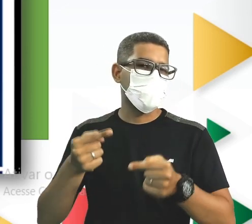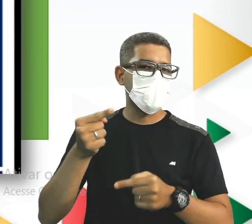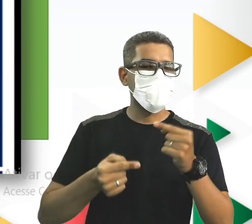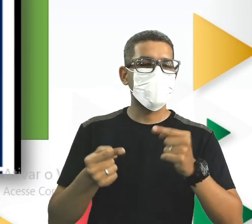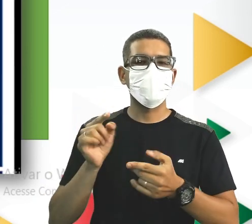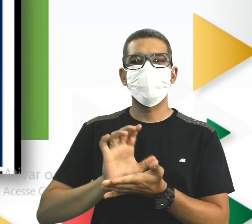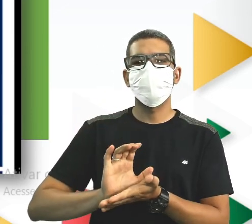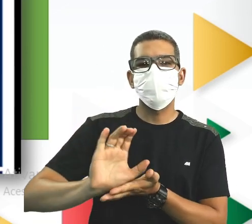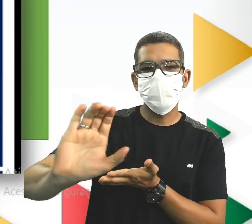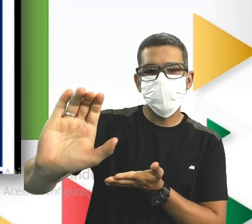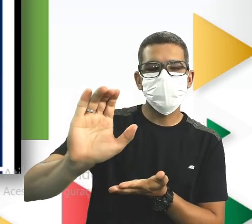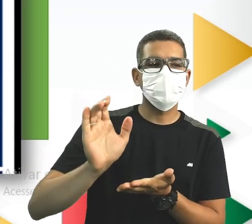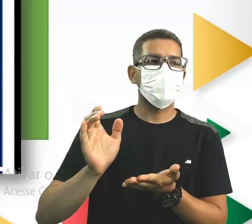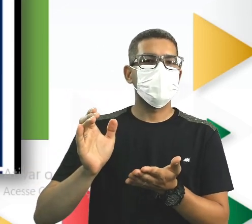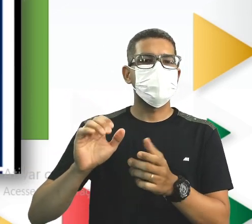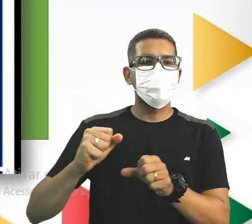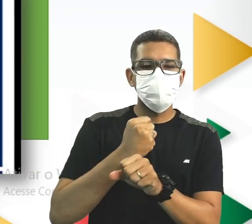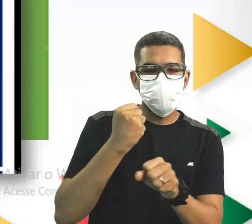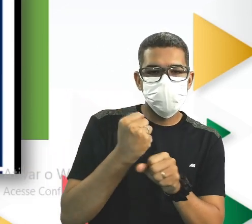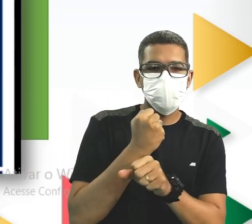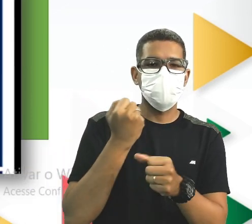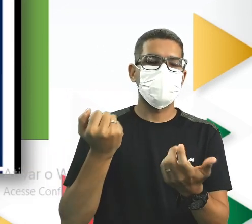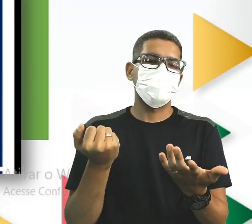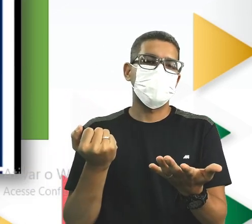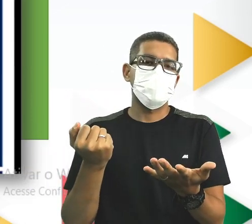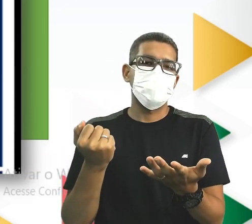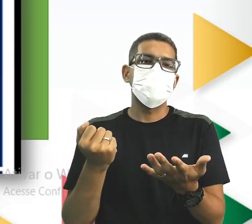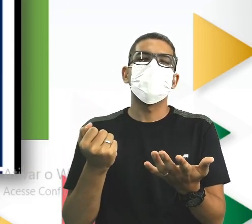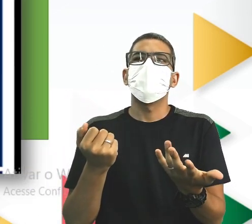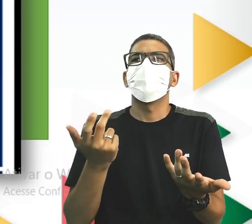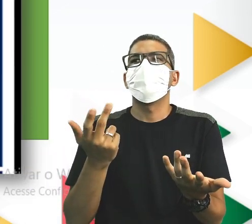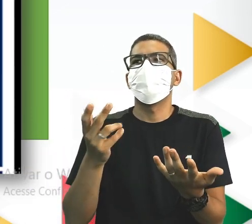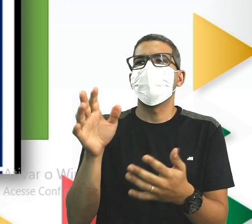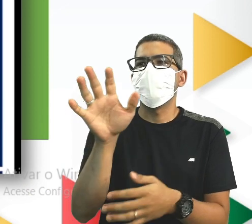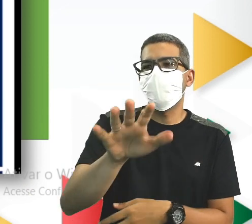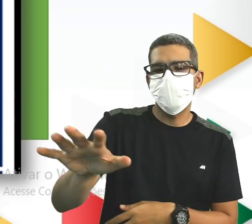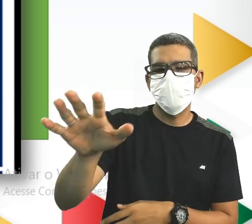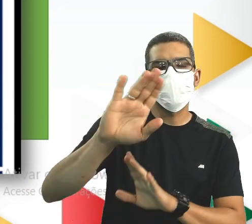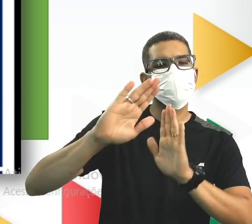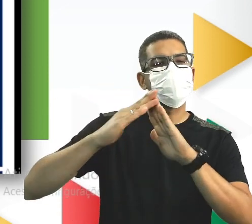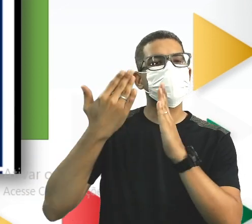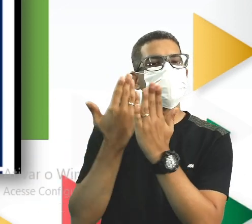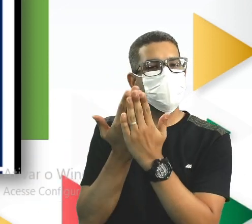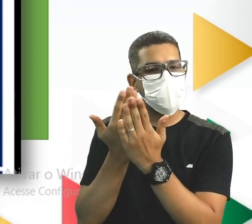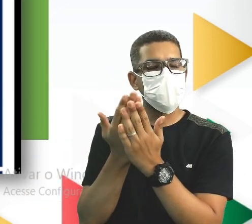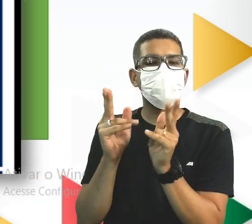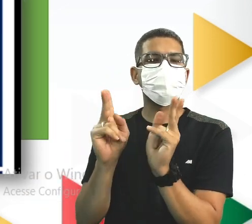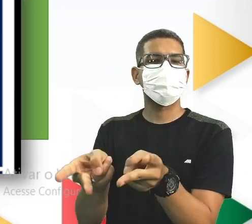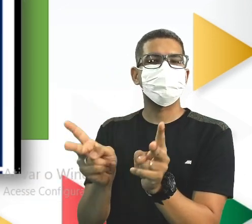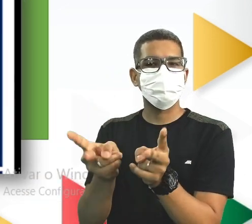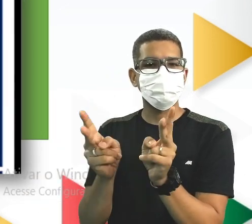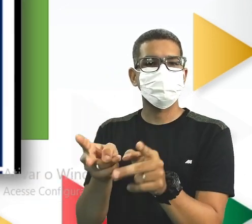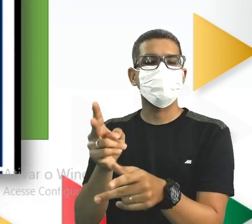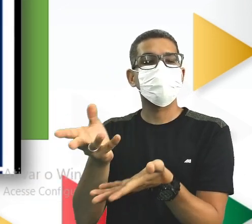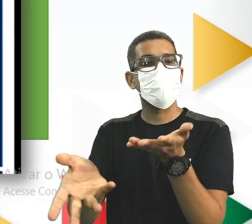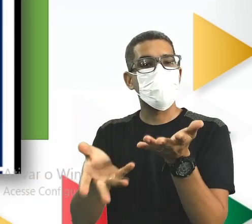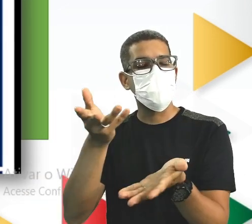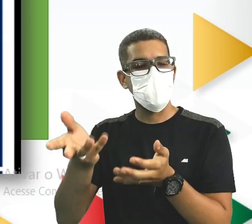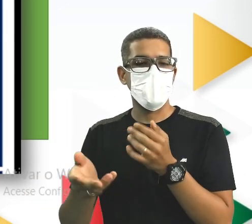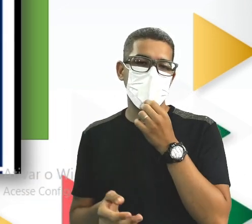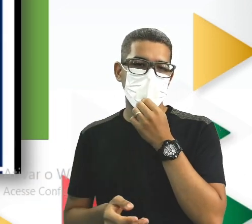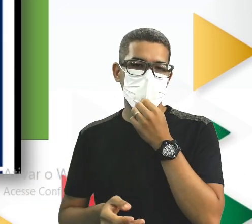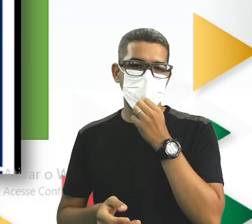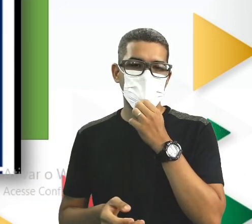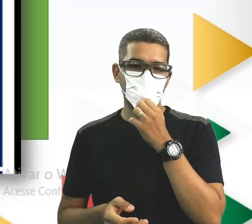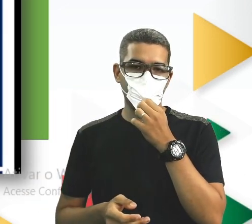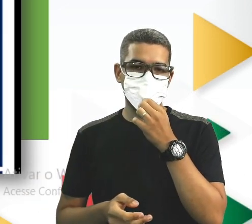os investimentos, as construções, as conservações das escolas, por exemplo, dos hospitais, estrada. Então, tudo